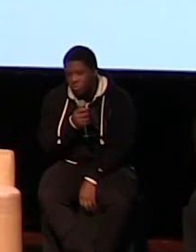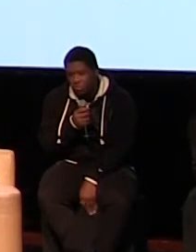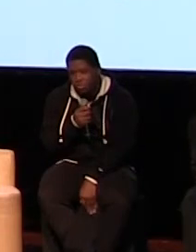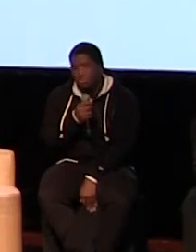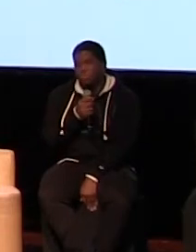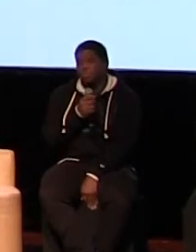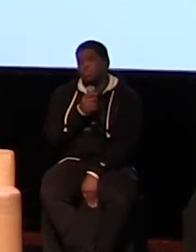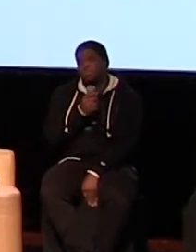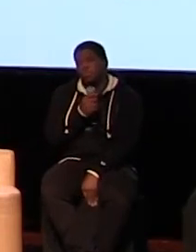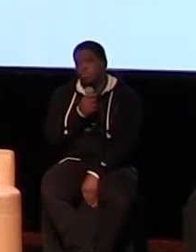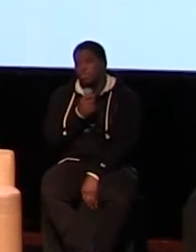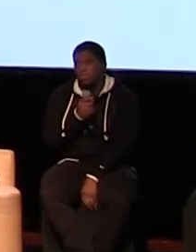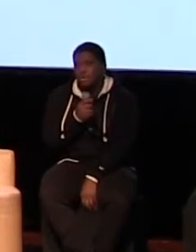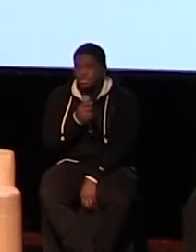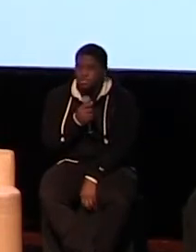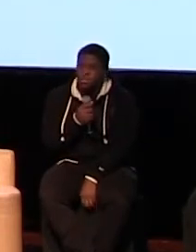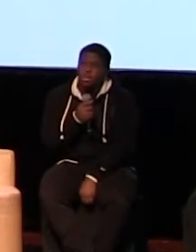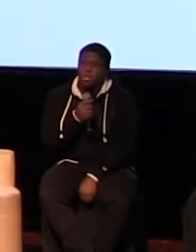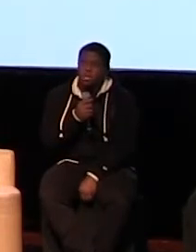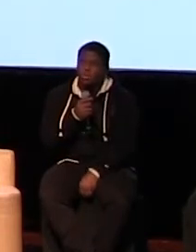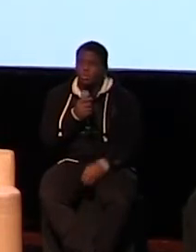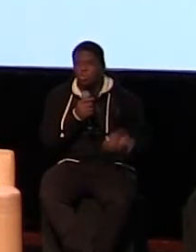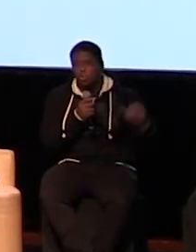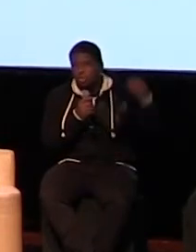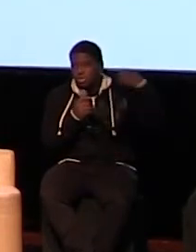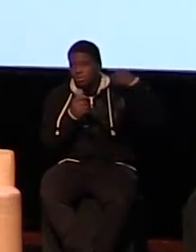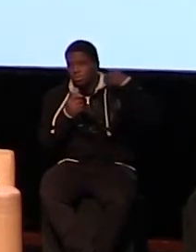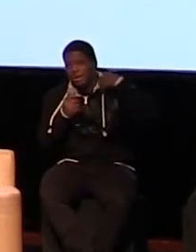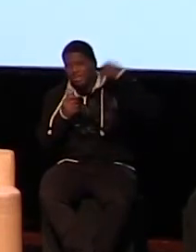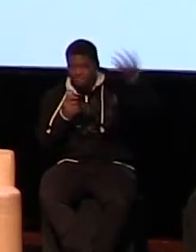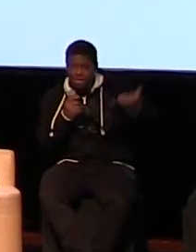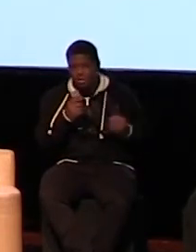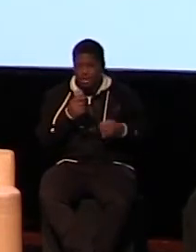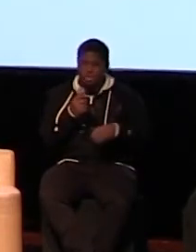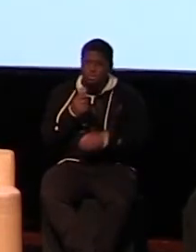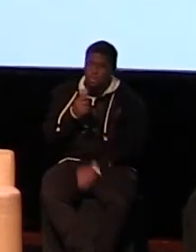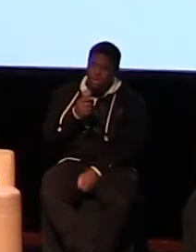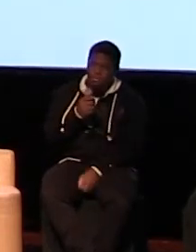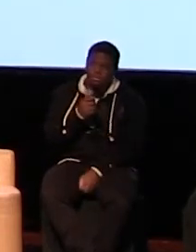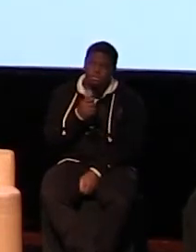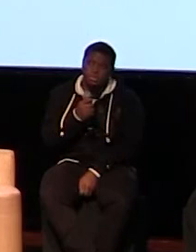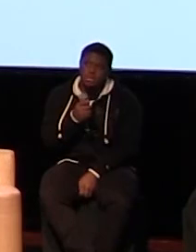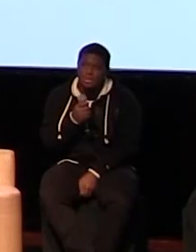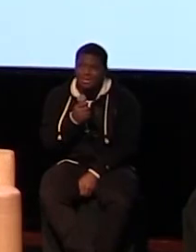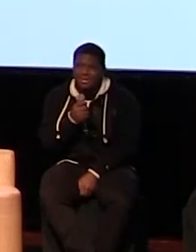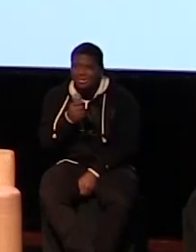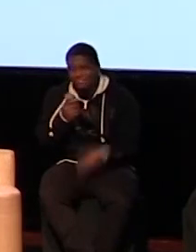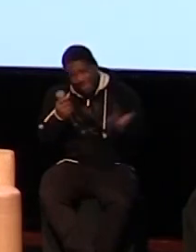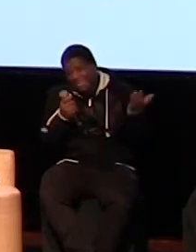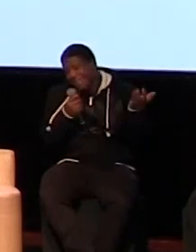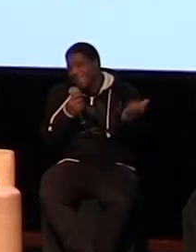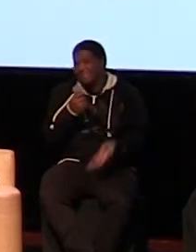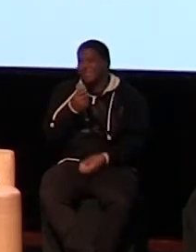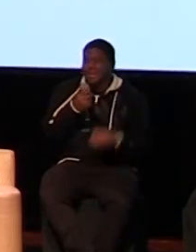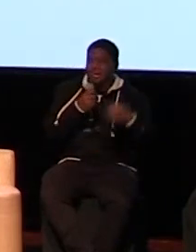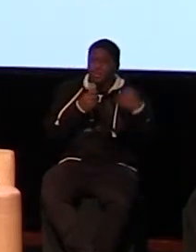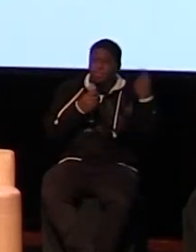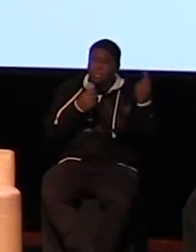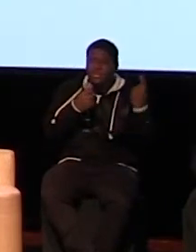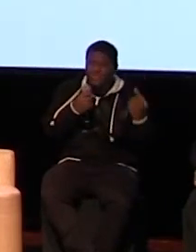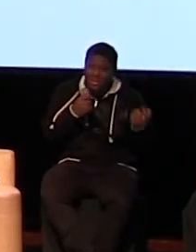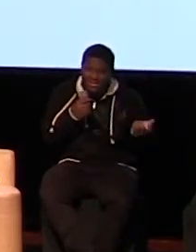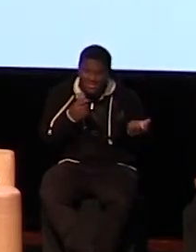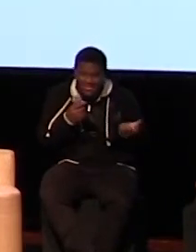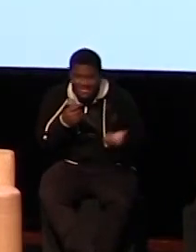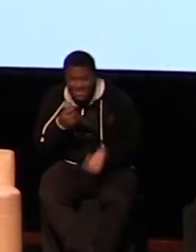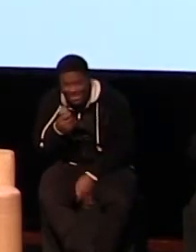escola mudou muito mesmo. Eu sou um dos alunos mais velhos daquela escola. Praticamente, porque eu